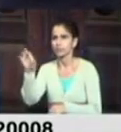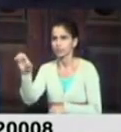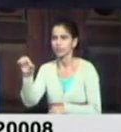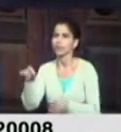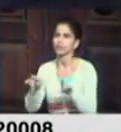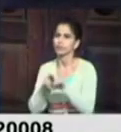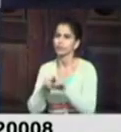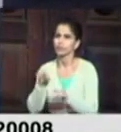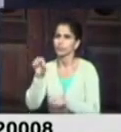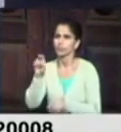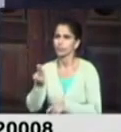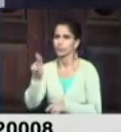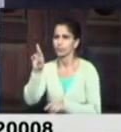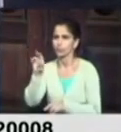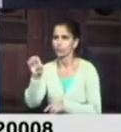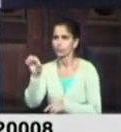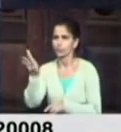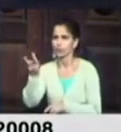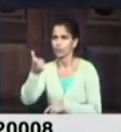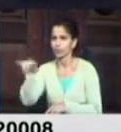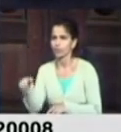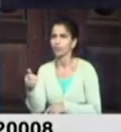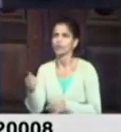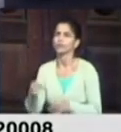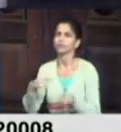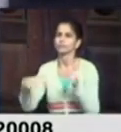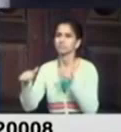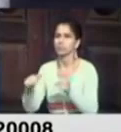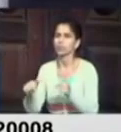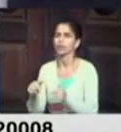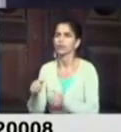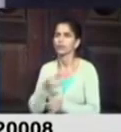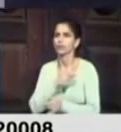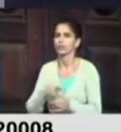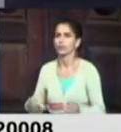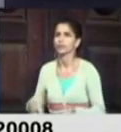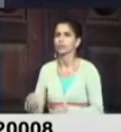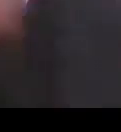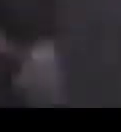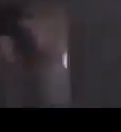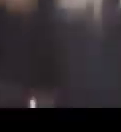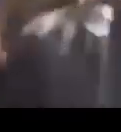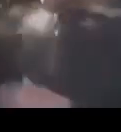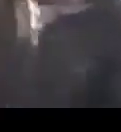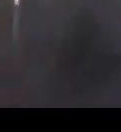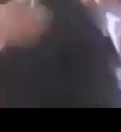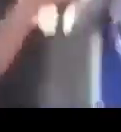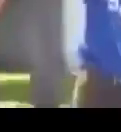principalmente dos funcionários públicos, que nesse momento estão ganhando bomba lá fora, o nosso voto é não.